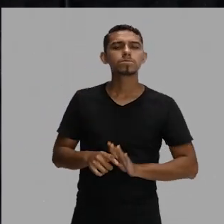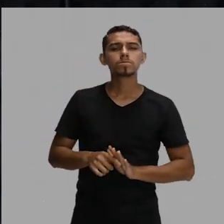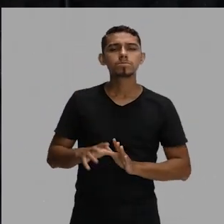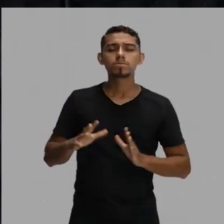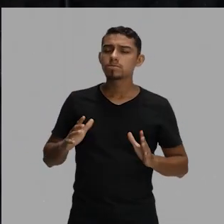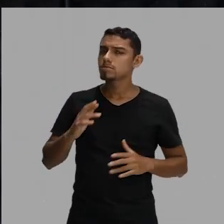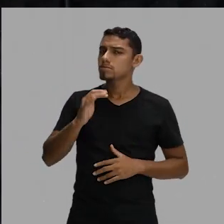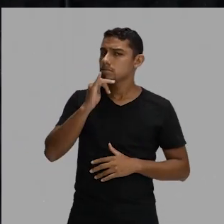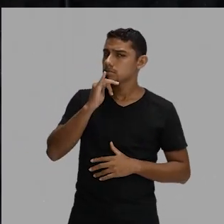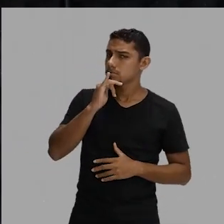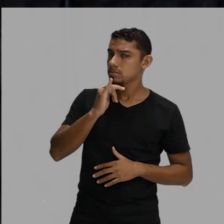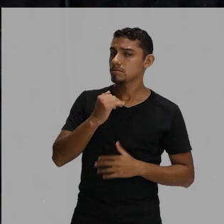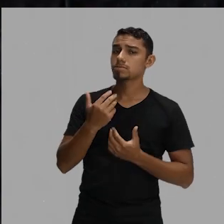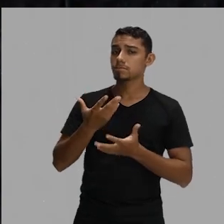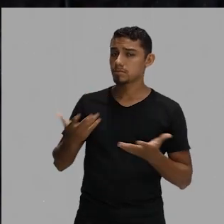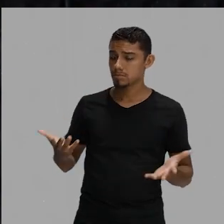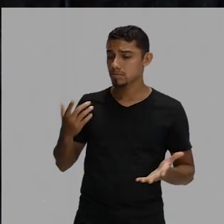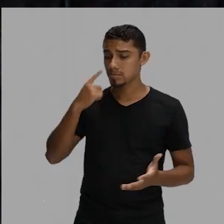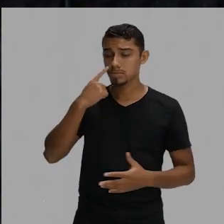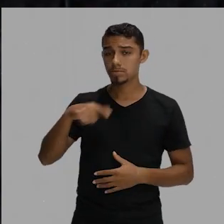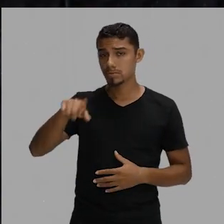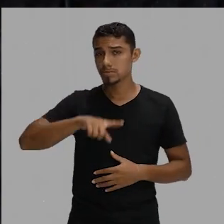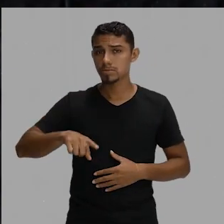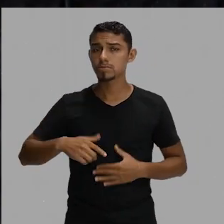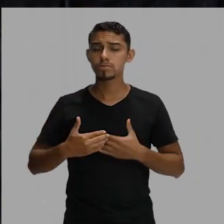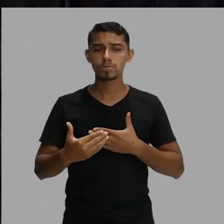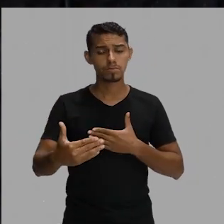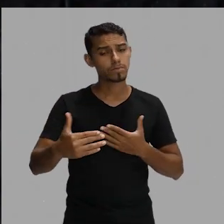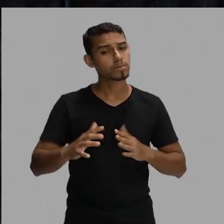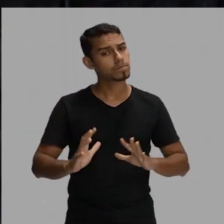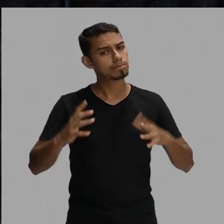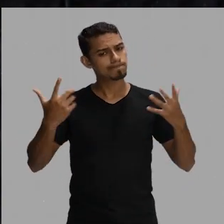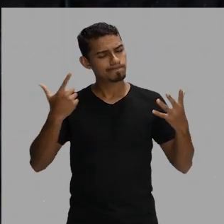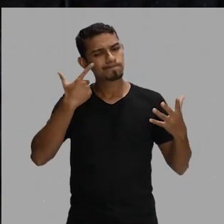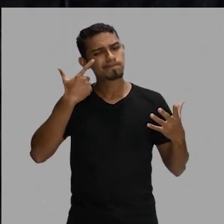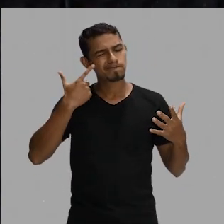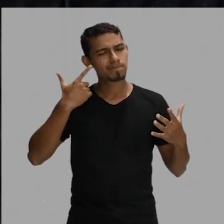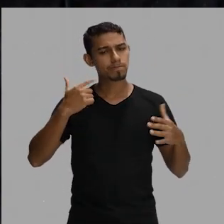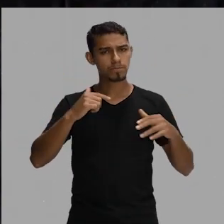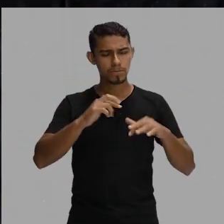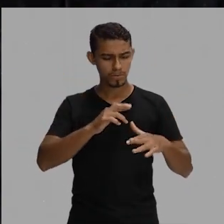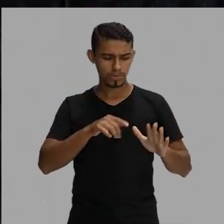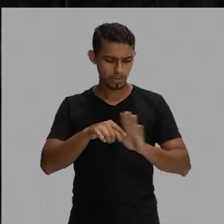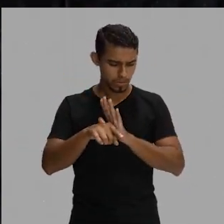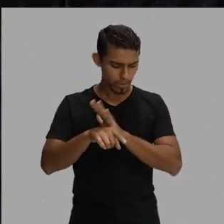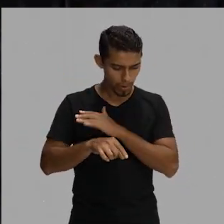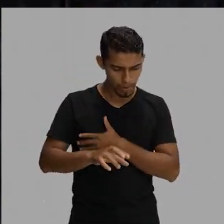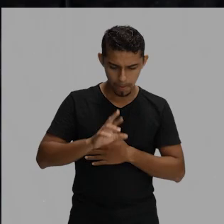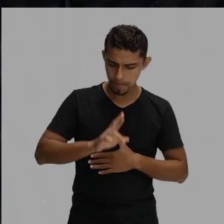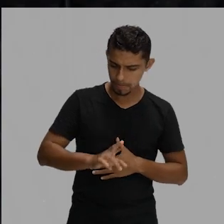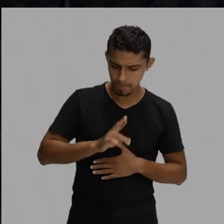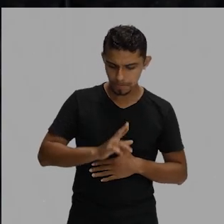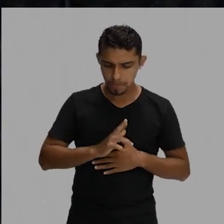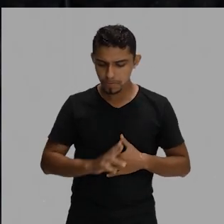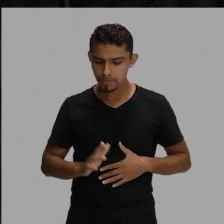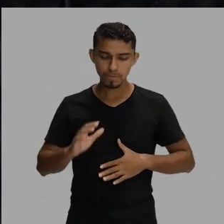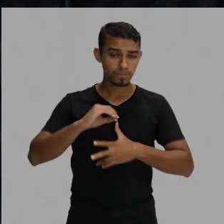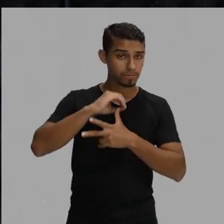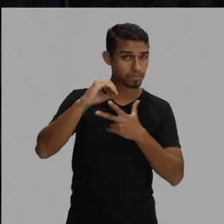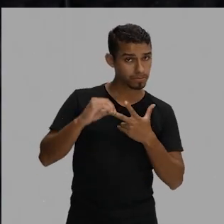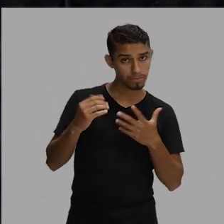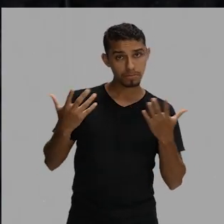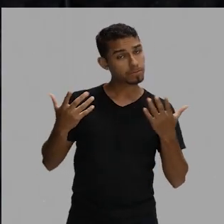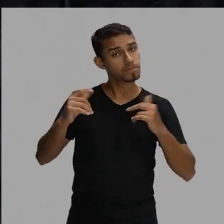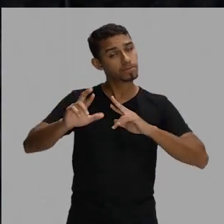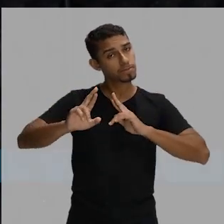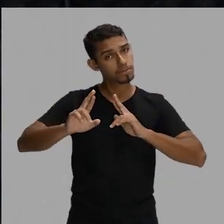podem, exemplo de questões que podem promover situações relacionadas a esse conteúdo, tá ok?